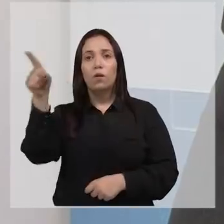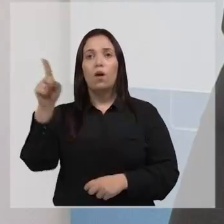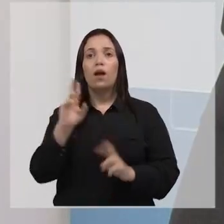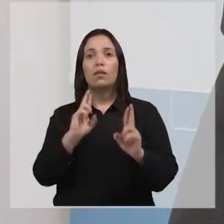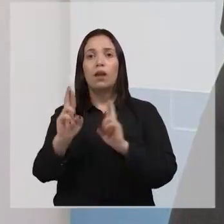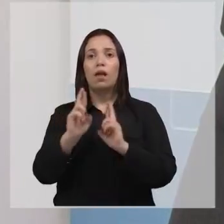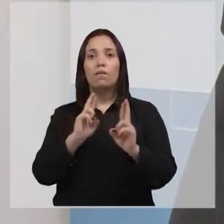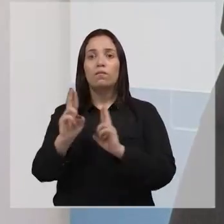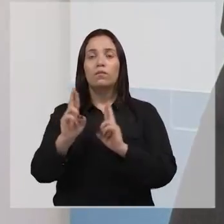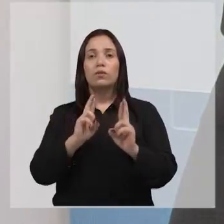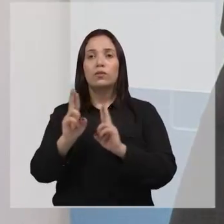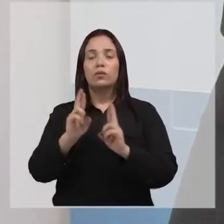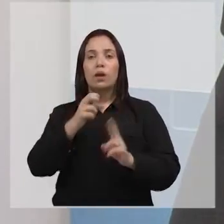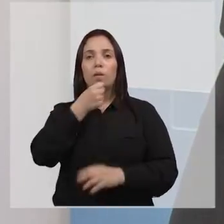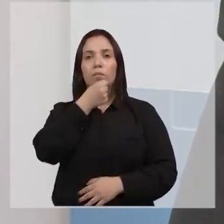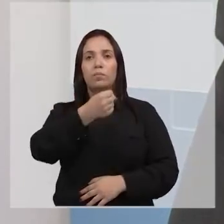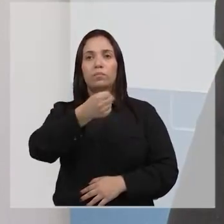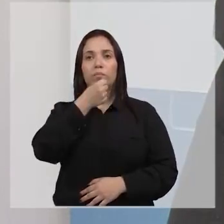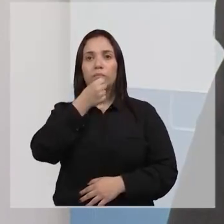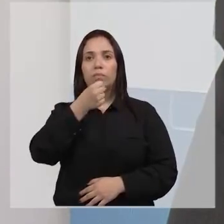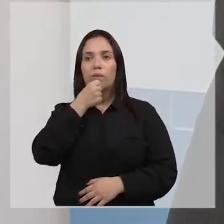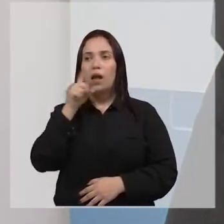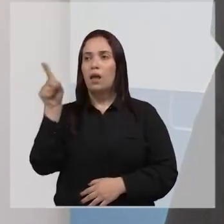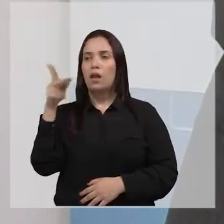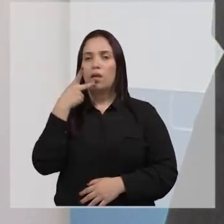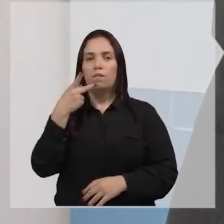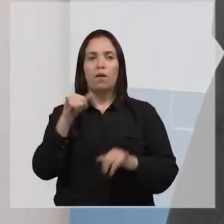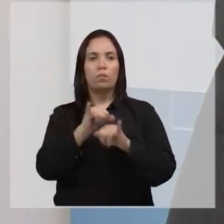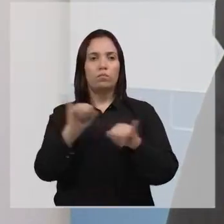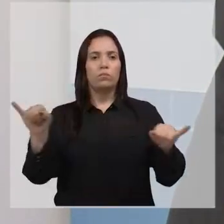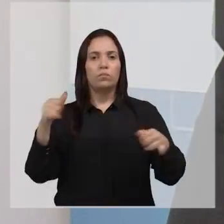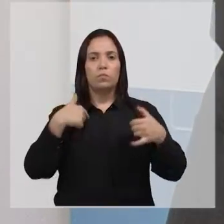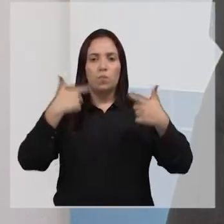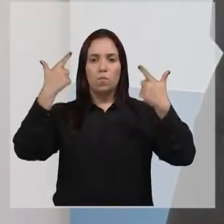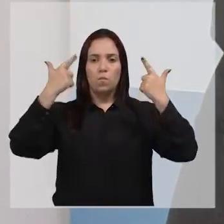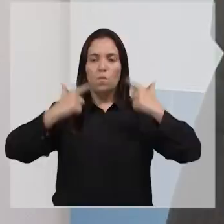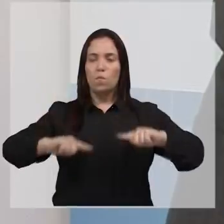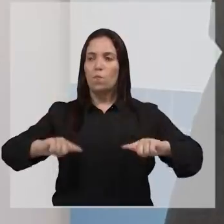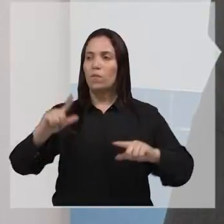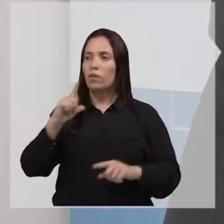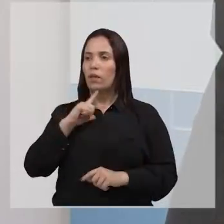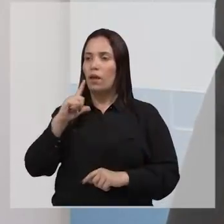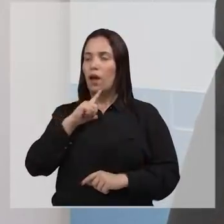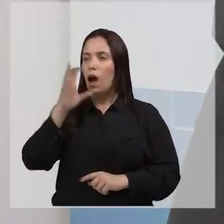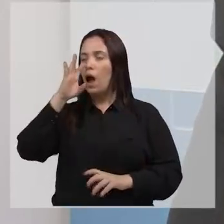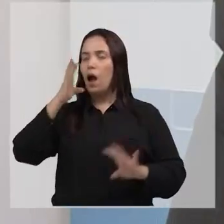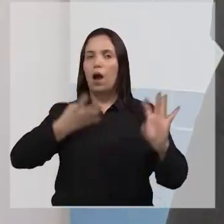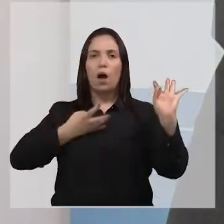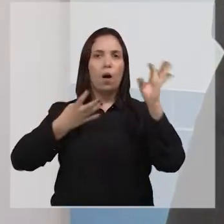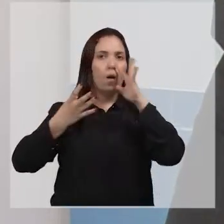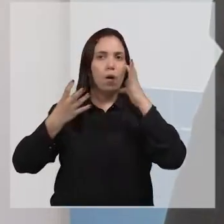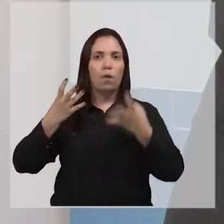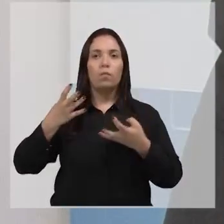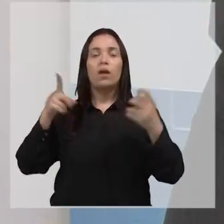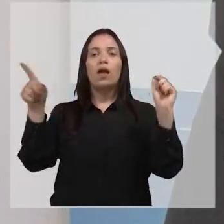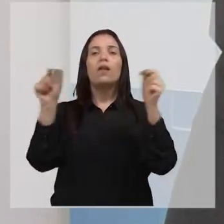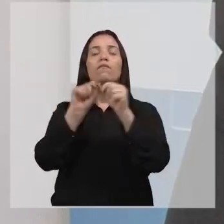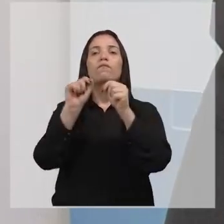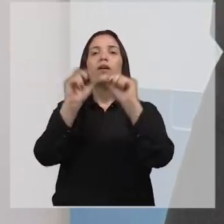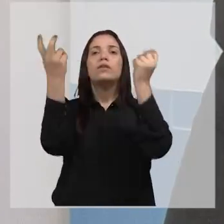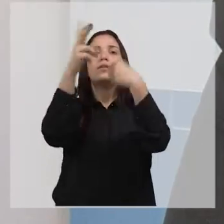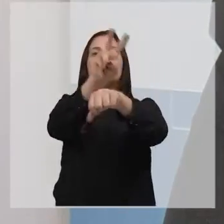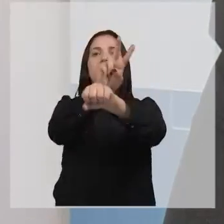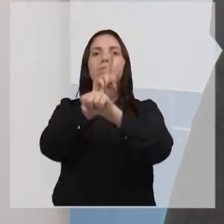e nessa entrevista coletiva disse que ele era inocente, que ele está sendo injustiçado, que ele fez um empréstimo e que